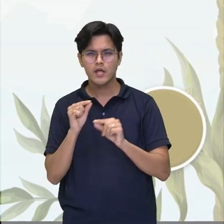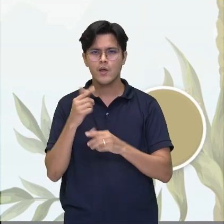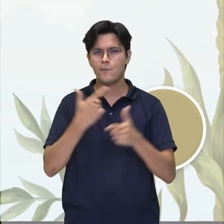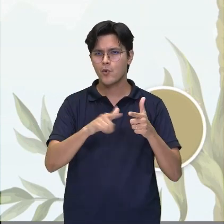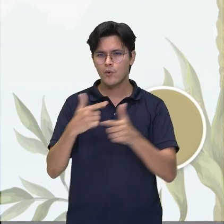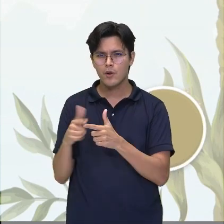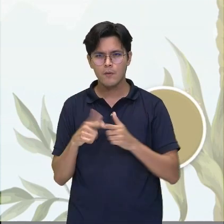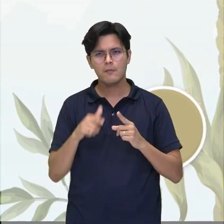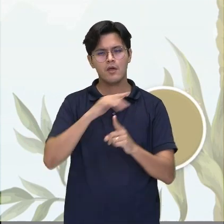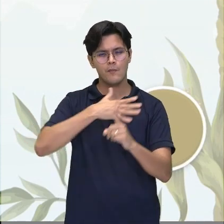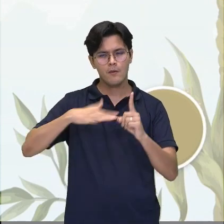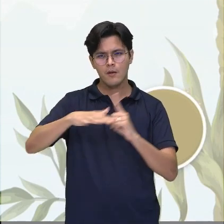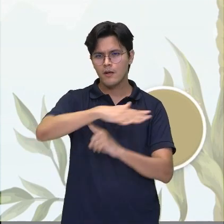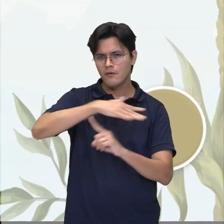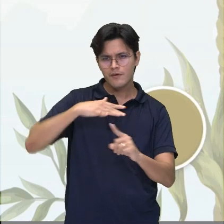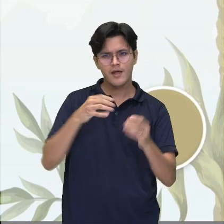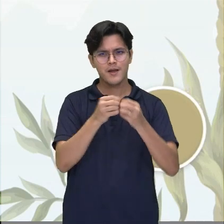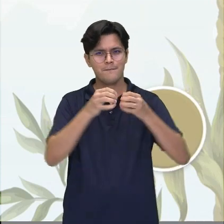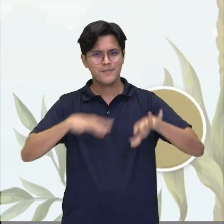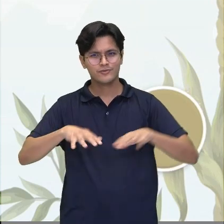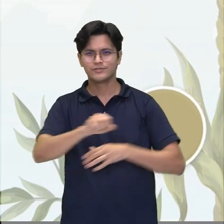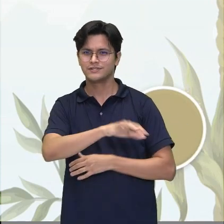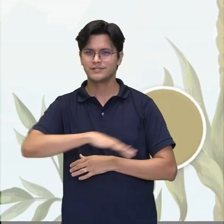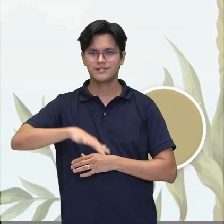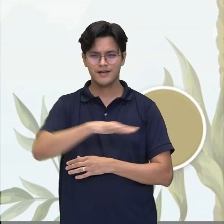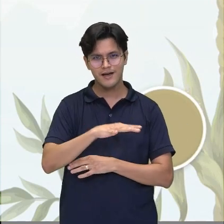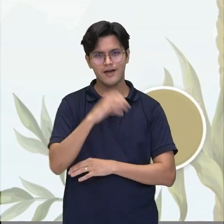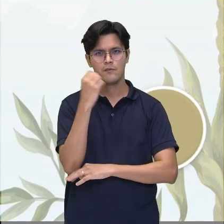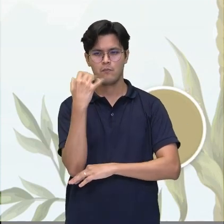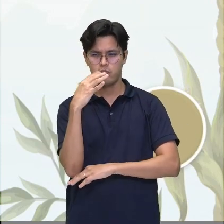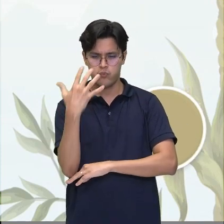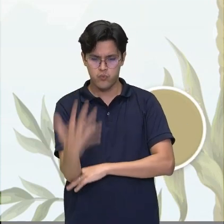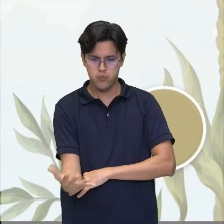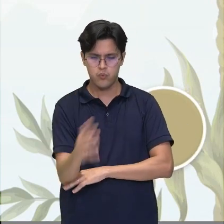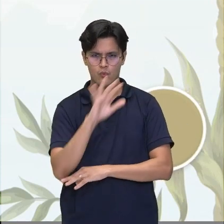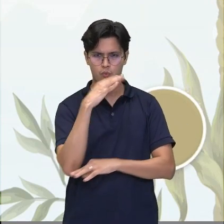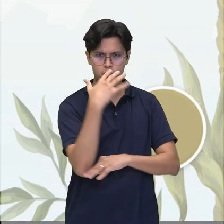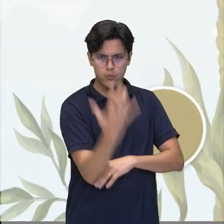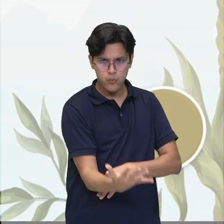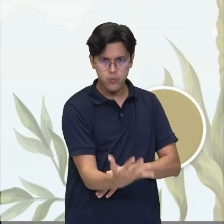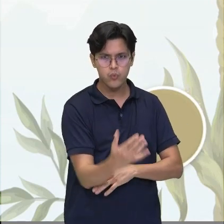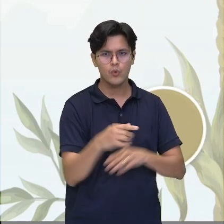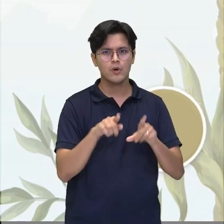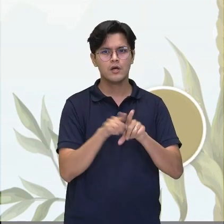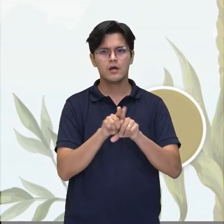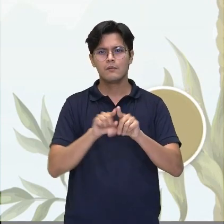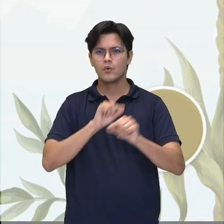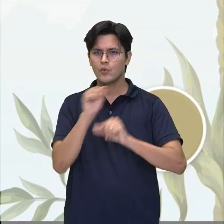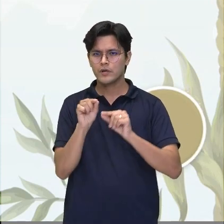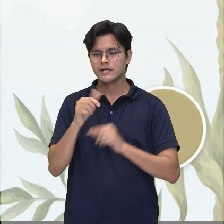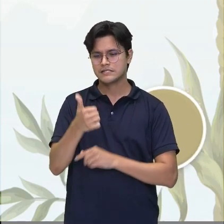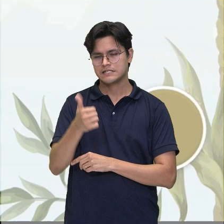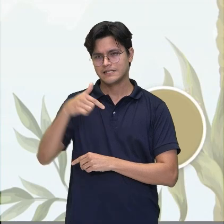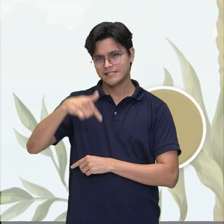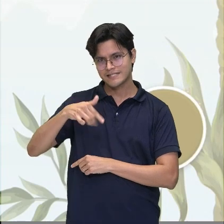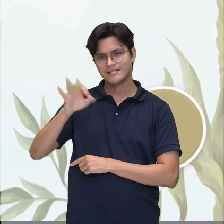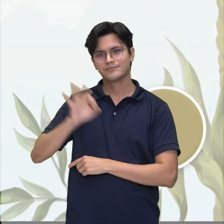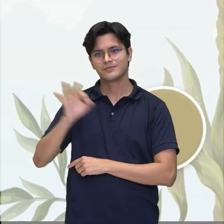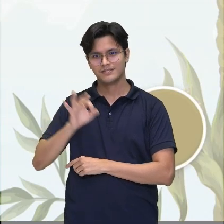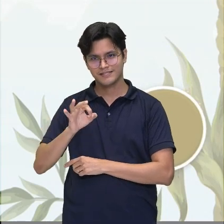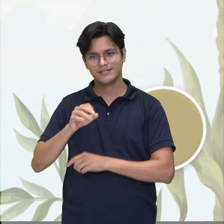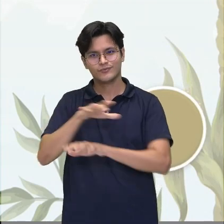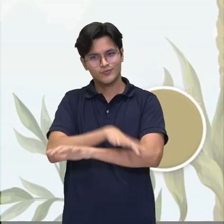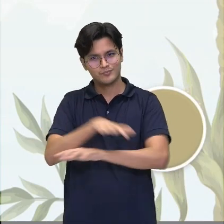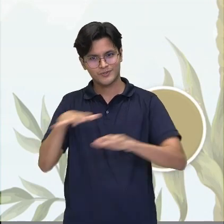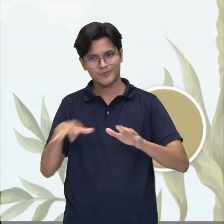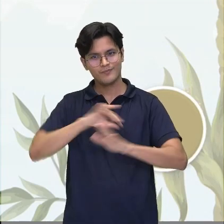que assolam a região, né? Cerca de 17% aí do bioma já foi devastado, gente. E isso vai